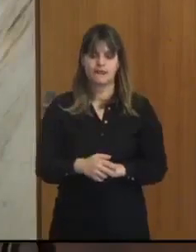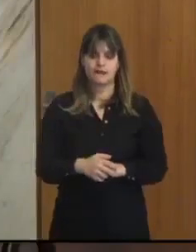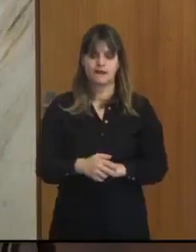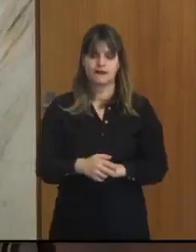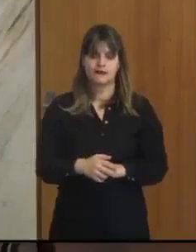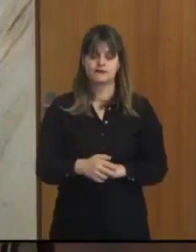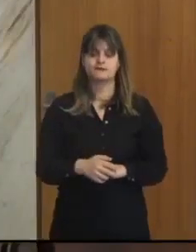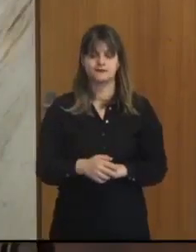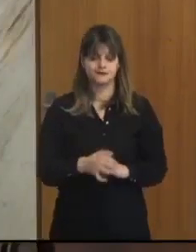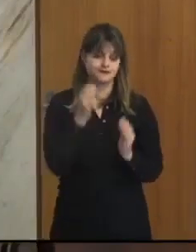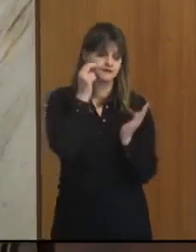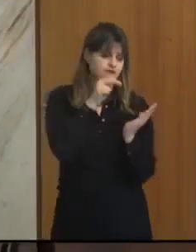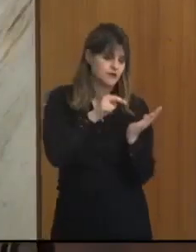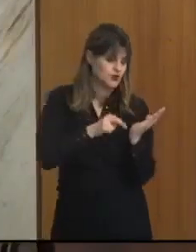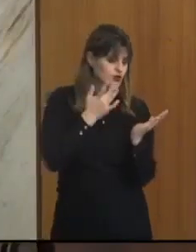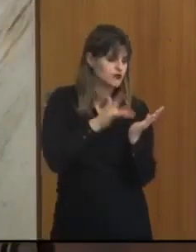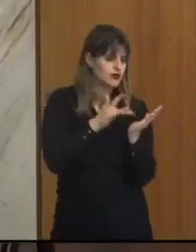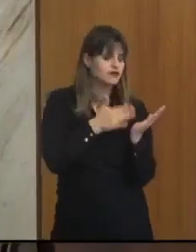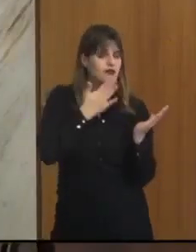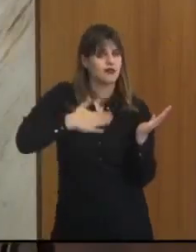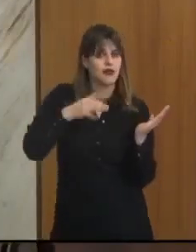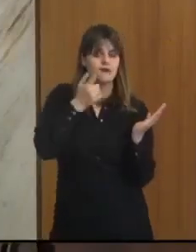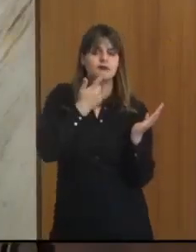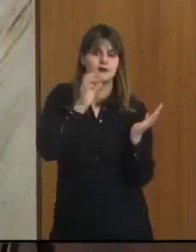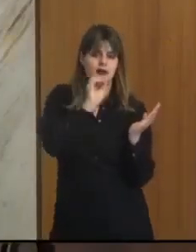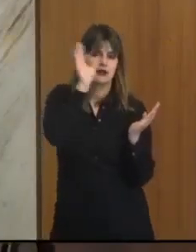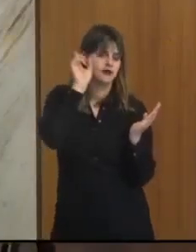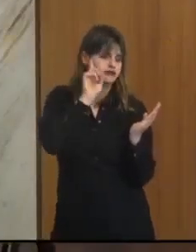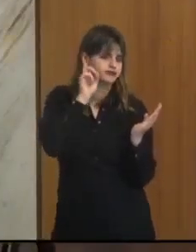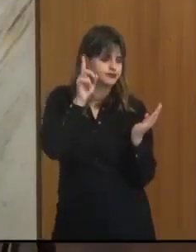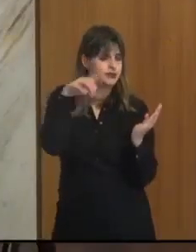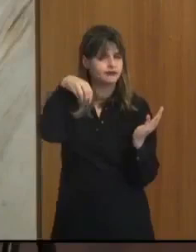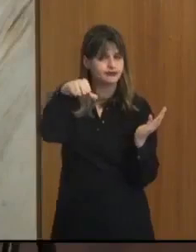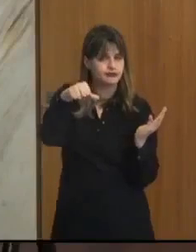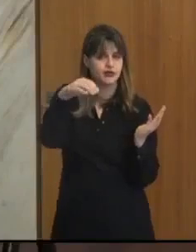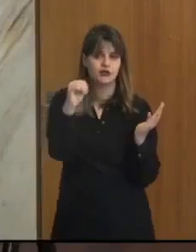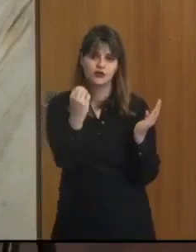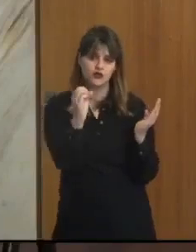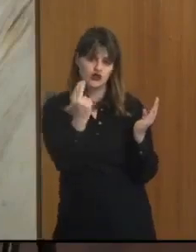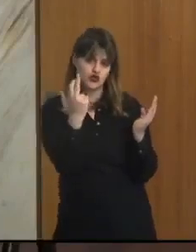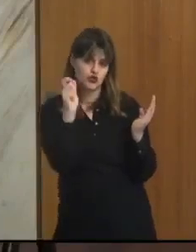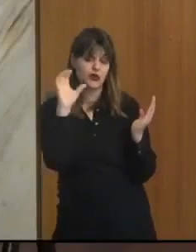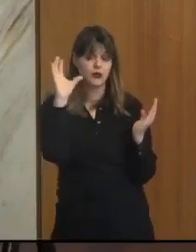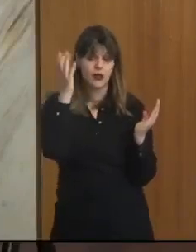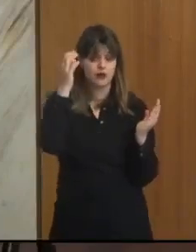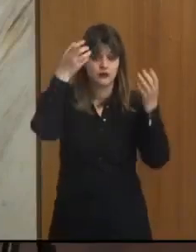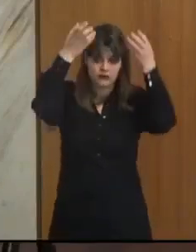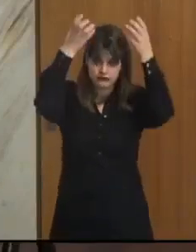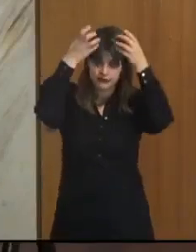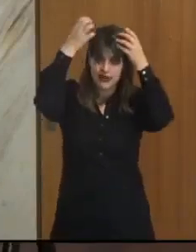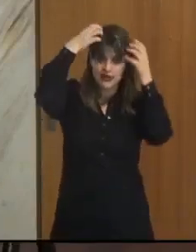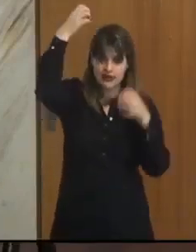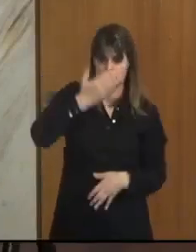A sua leitura permite-nos aprender a importância e a riqueza patrimonial histórica de Soure no reinado de Dom Manuel I,